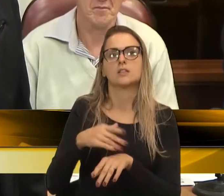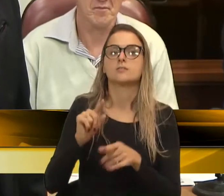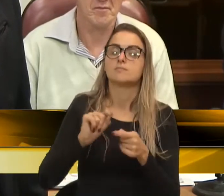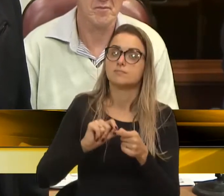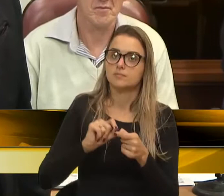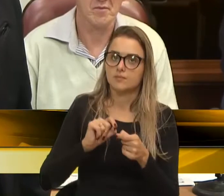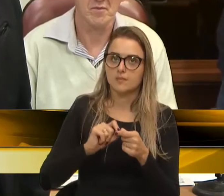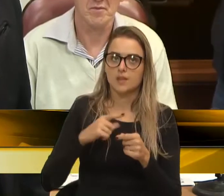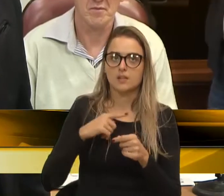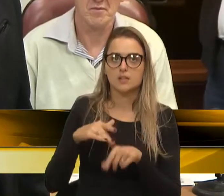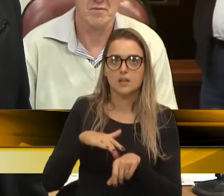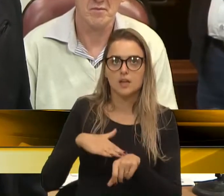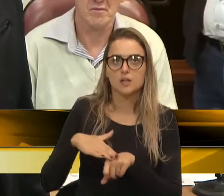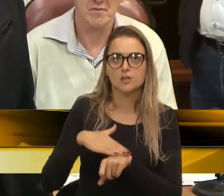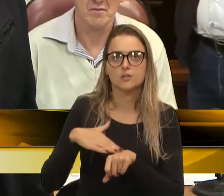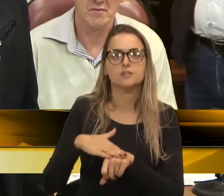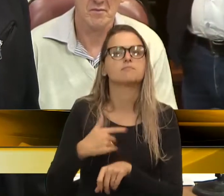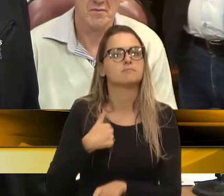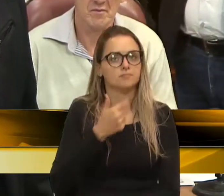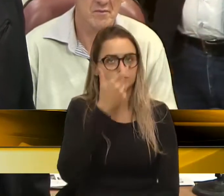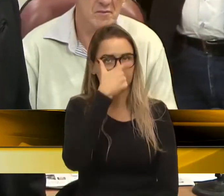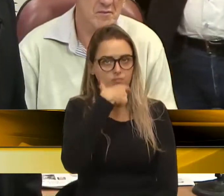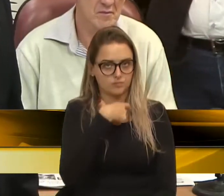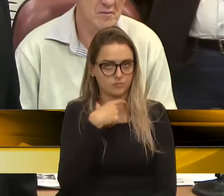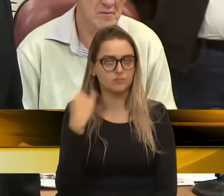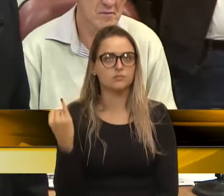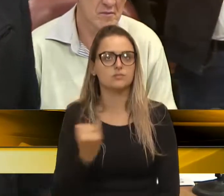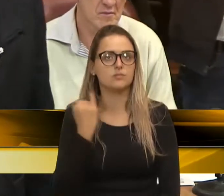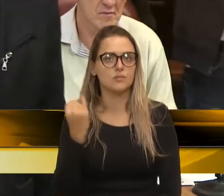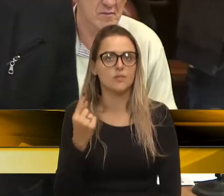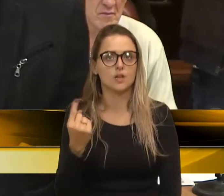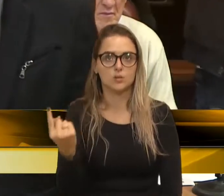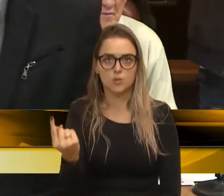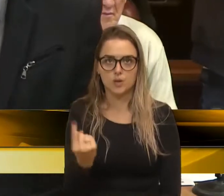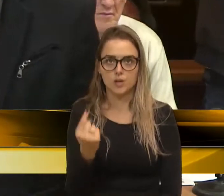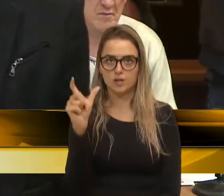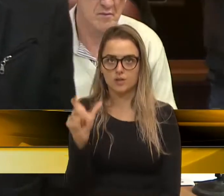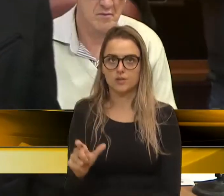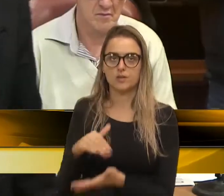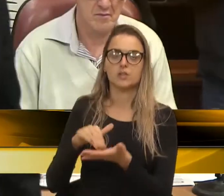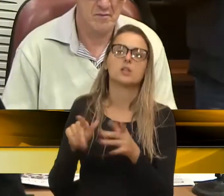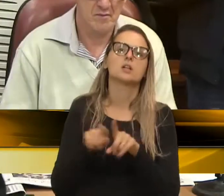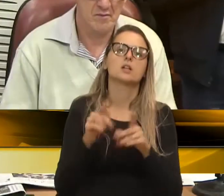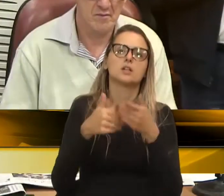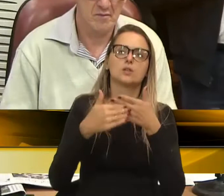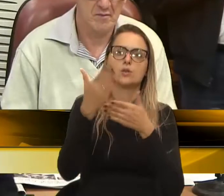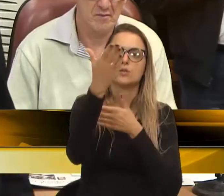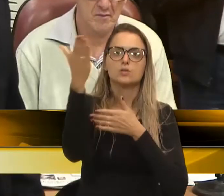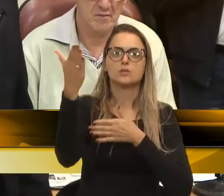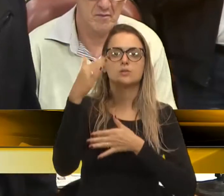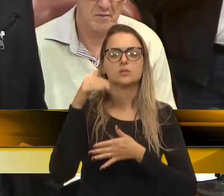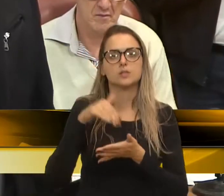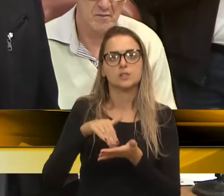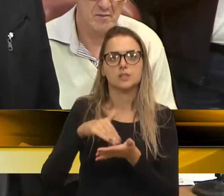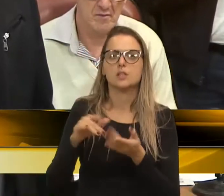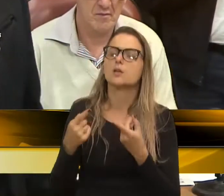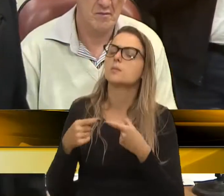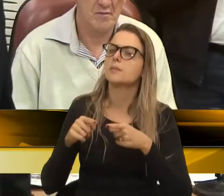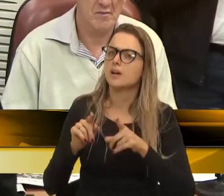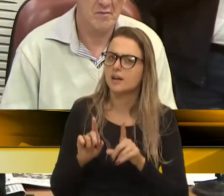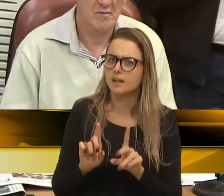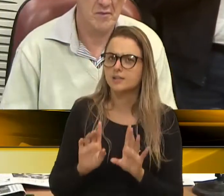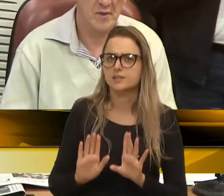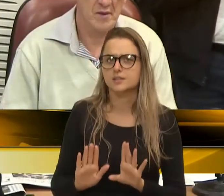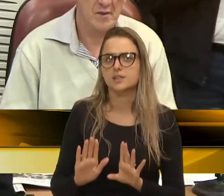haja o diálogo, né? Então, eu acho que foi muito importante a vinda do senhor aqui, e outros secretários também, né? Mas assim,